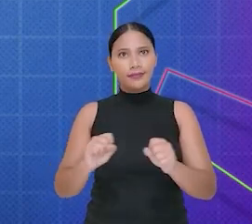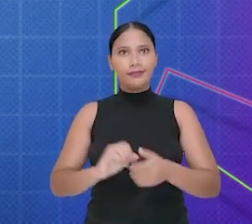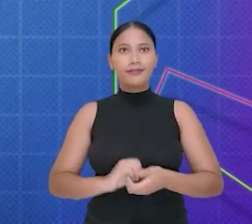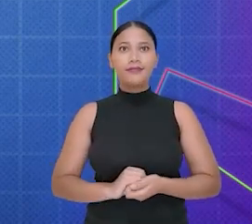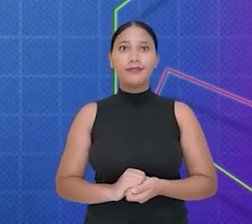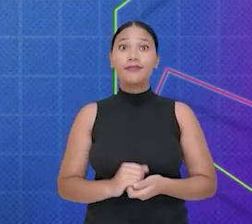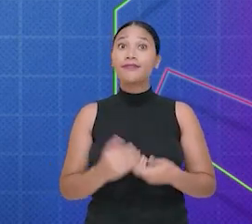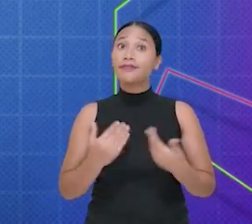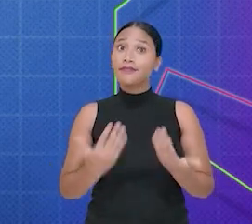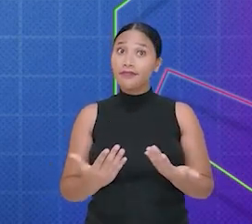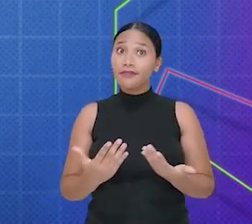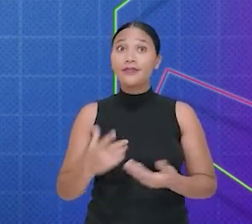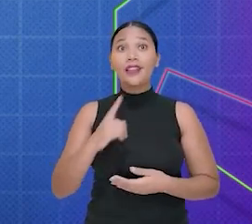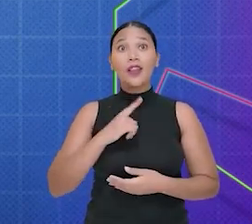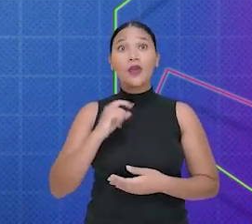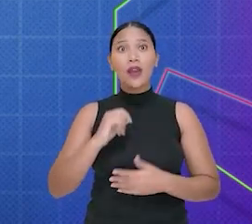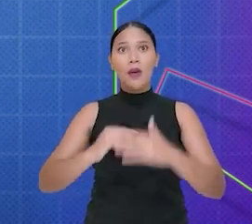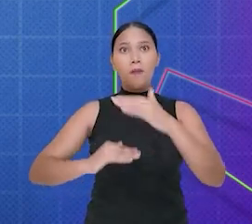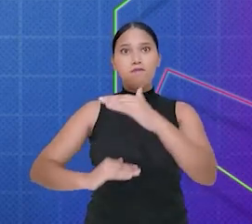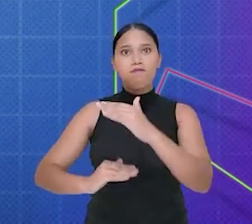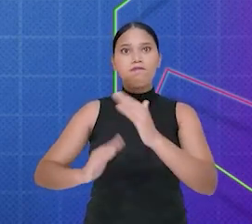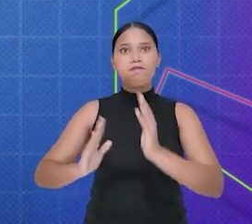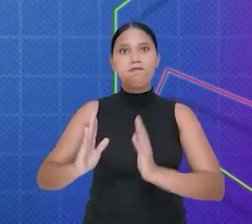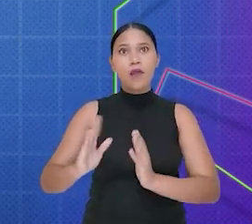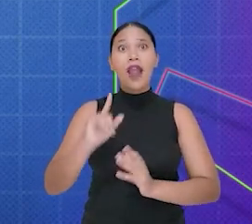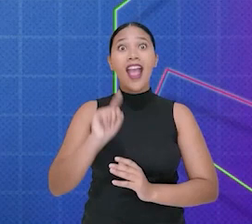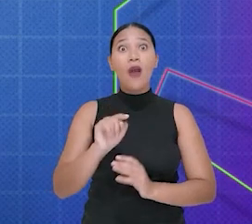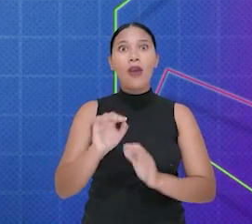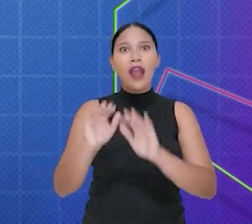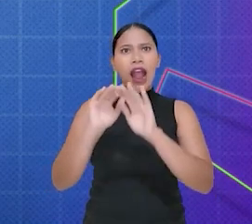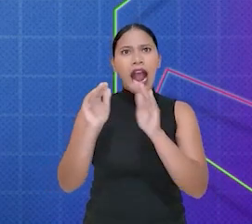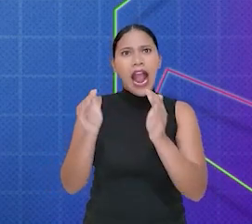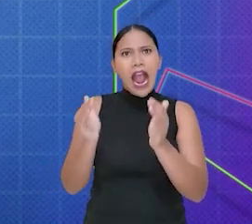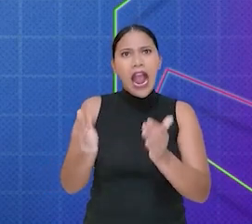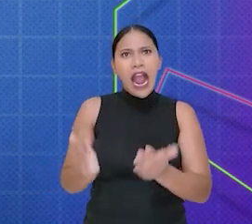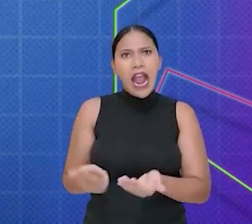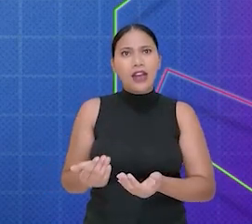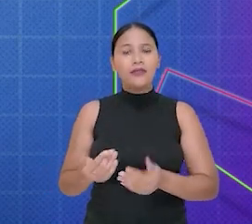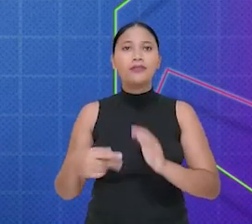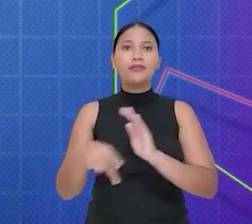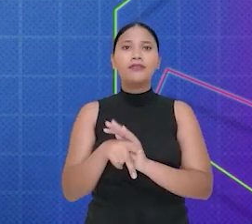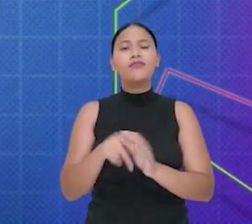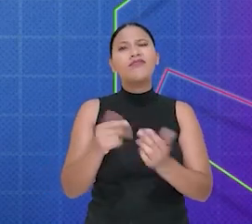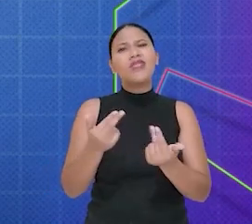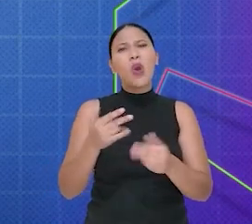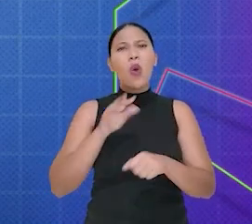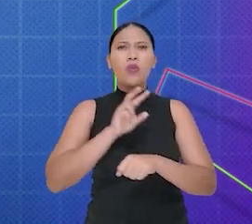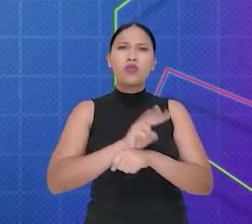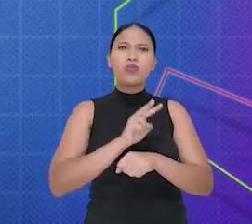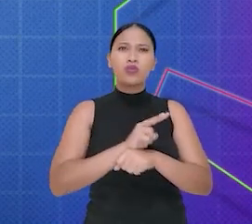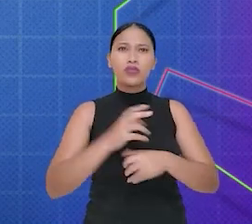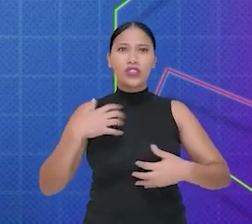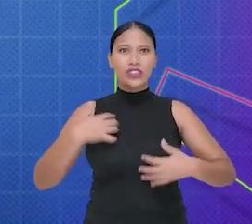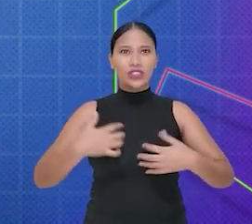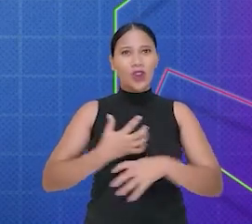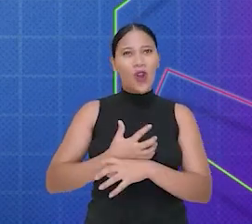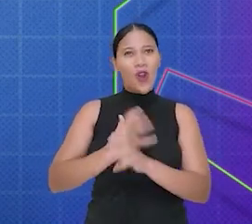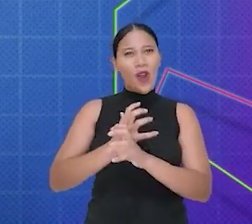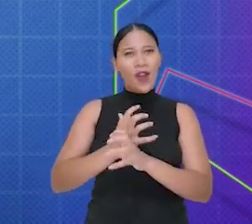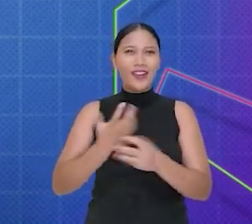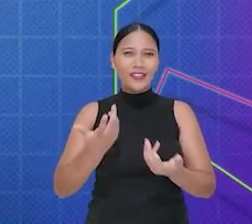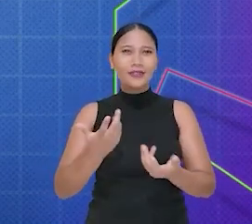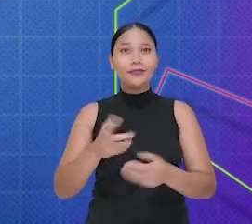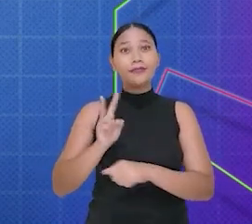do sistema. Por fim, nós temos o gabinete, que é a carcaça externa do computador. É como um esqueleto,